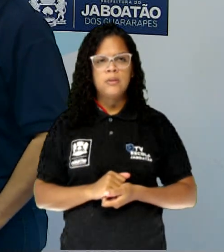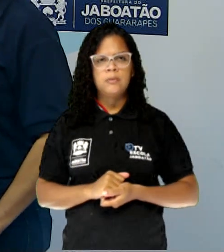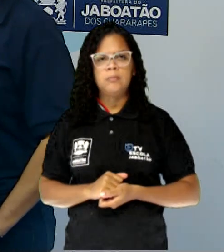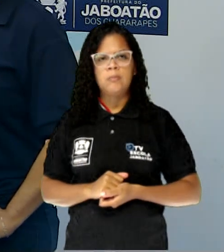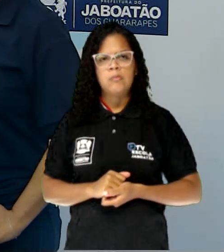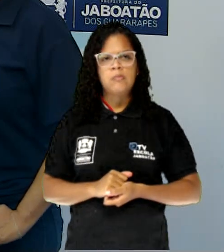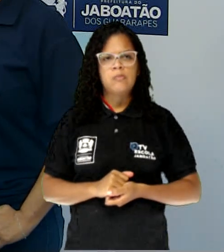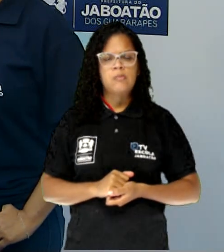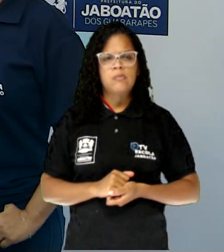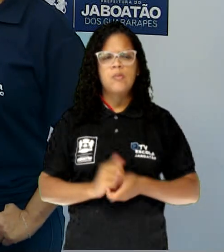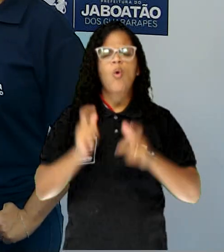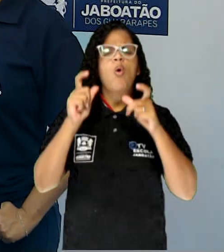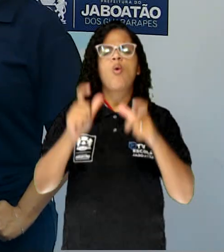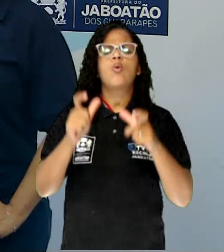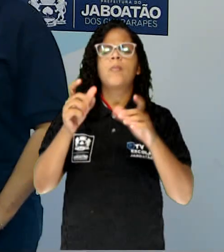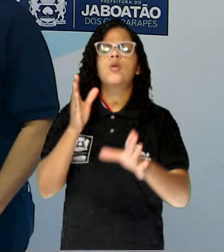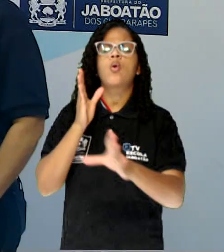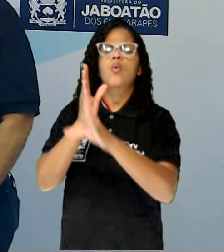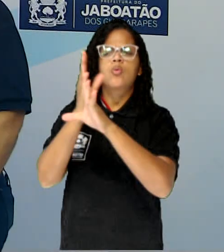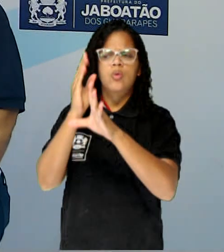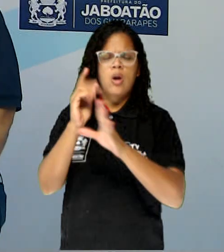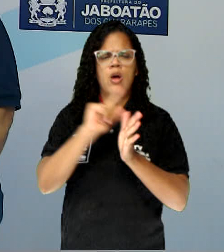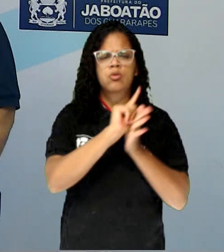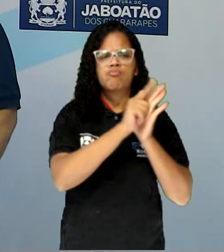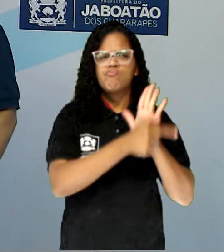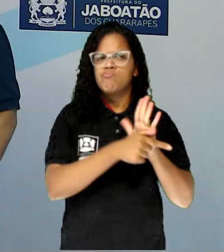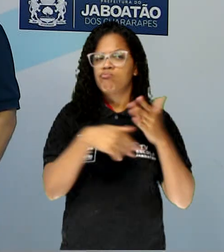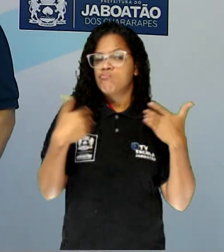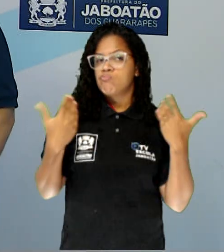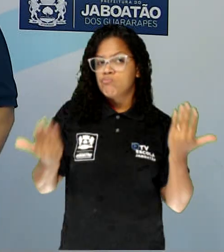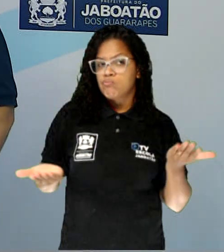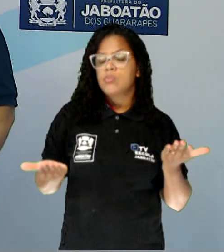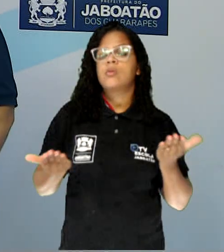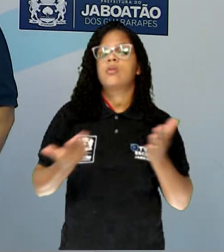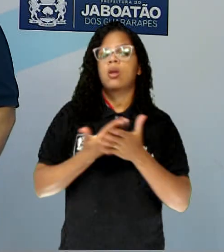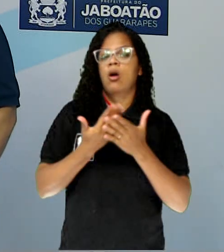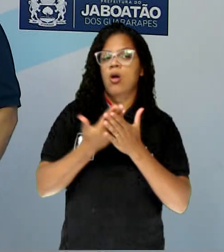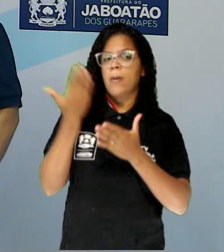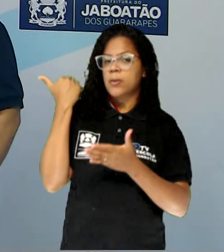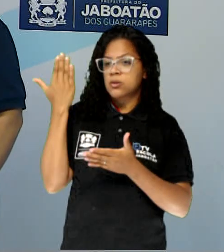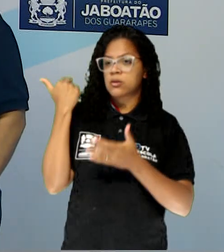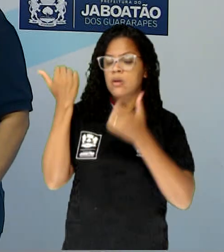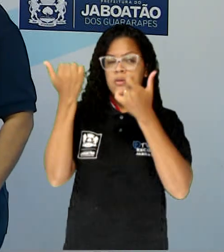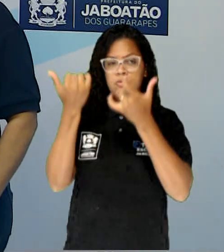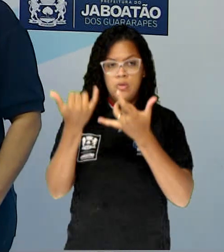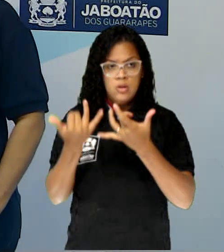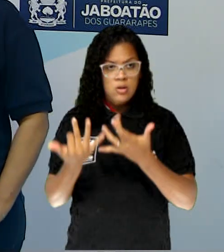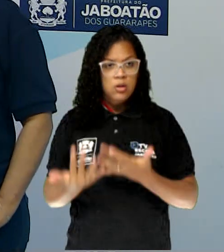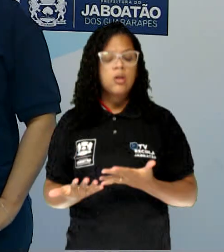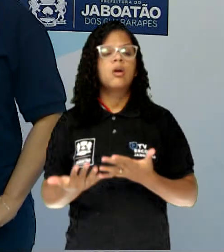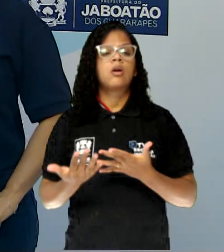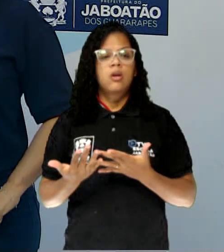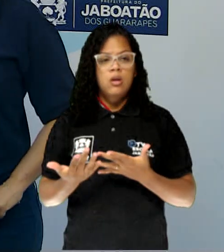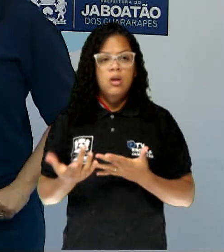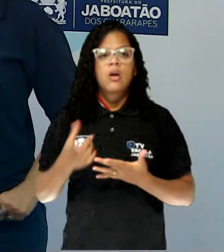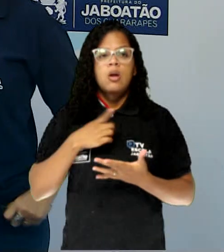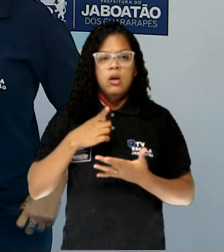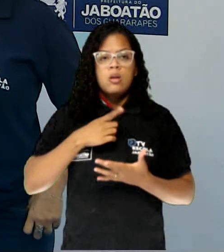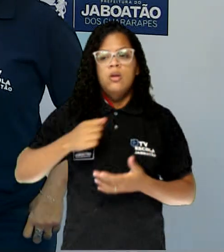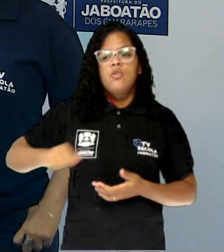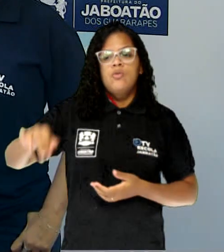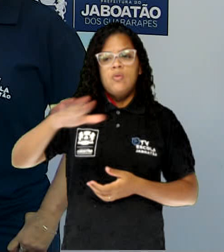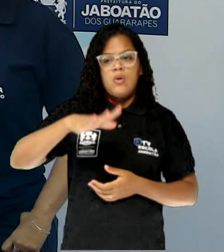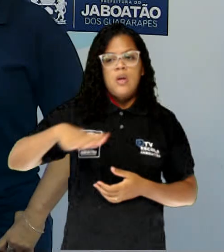Onde encontra esse gênero? Mais uma vez, eu falei na aula passada e repito, ele circula na esfera jornalística e também vocês